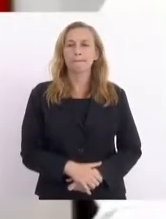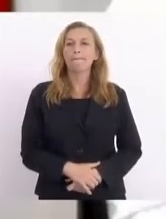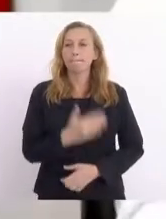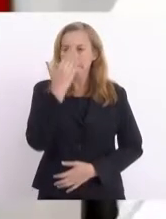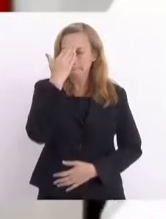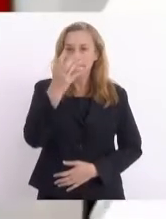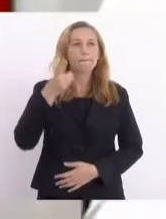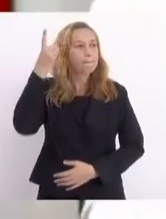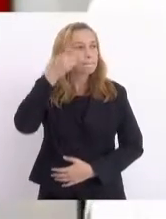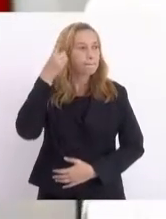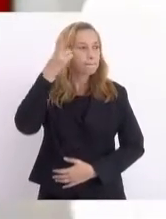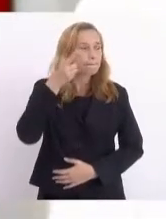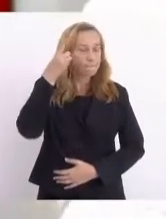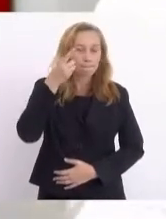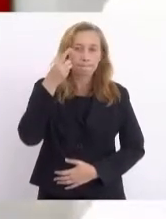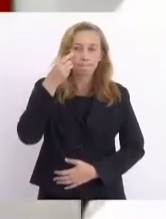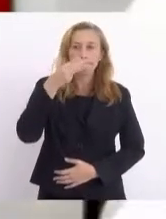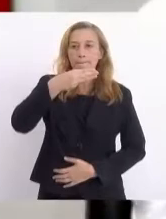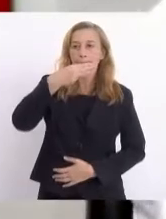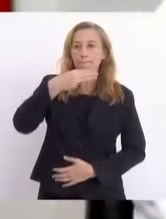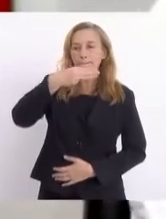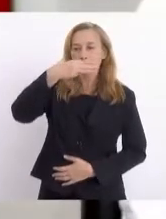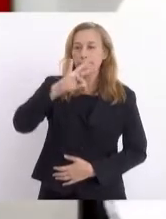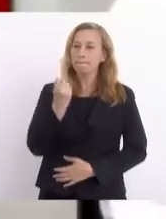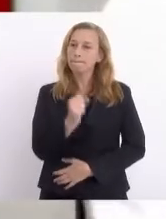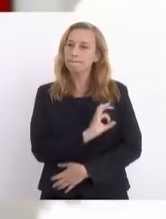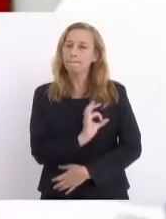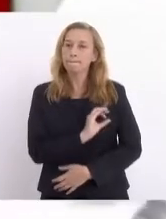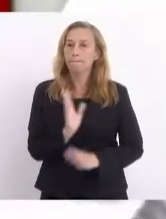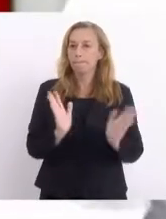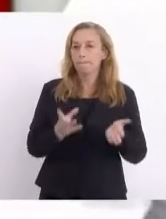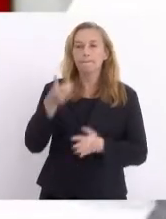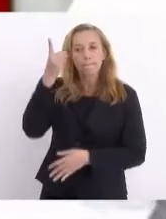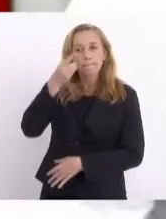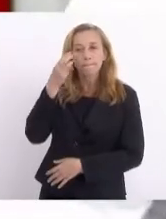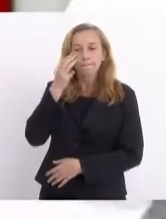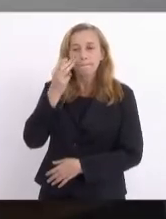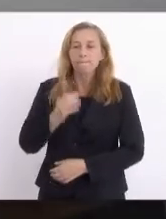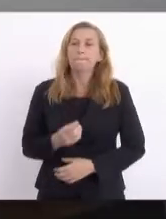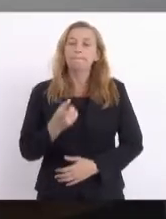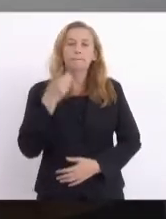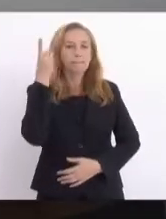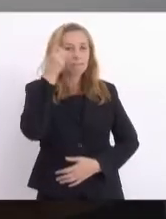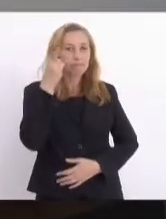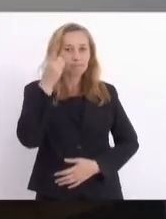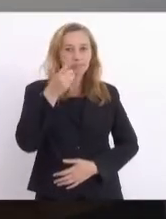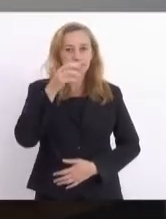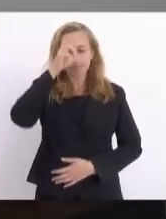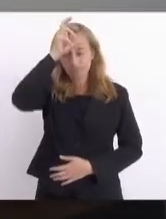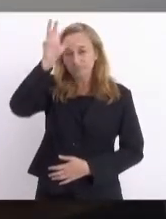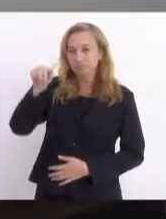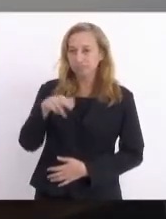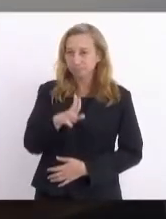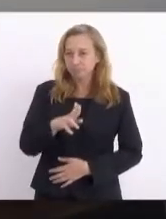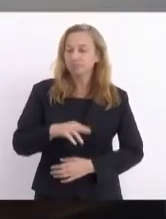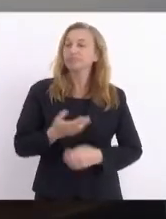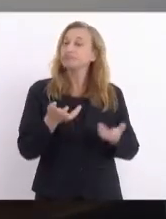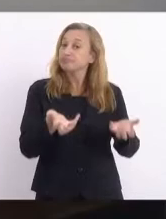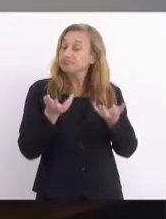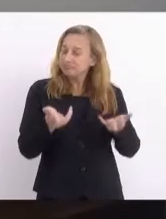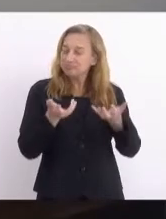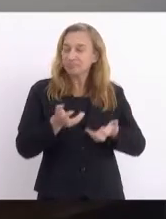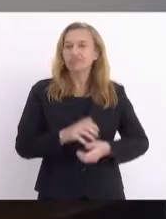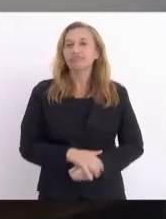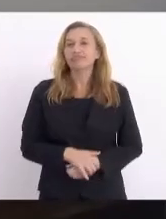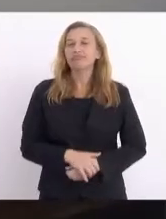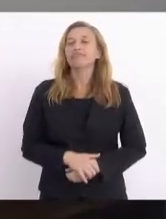Obrigada, deputada Marta Rocha. Deputado Valdec Carneiro. Deputada Tia Ju, eu quero,